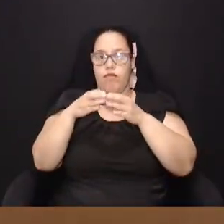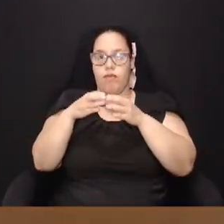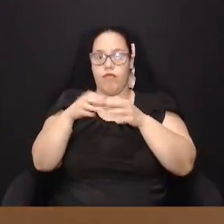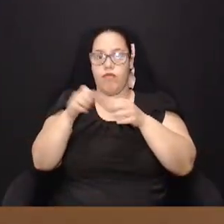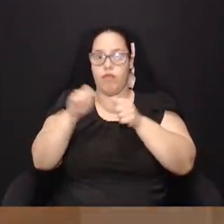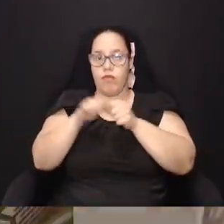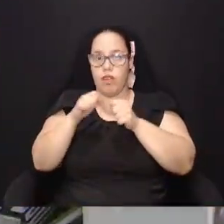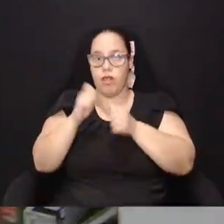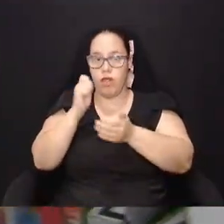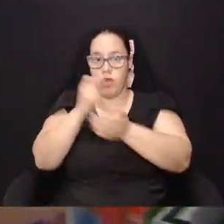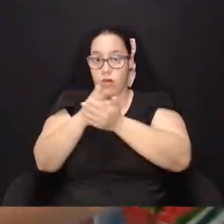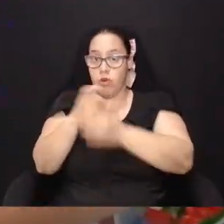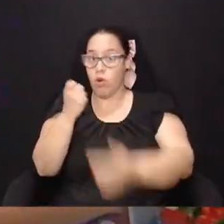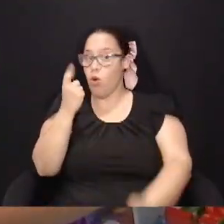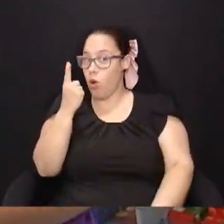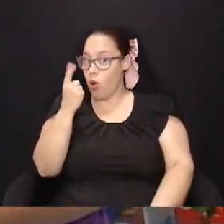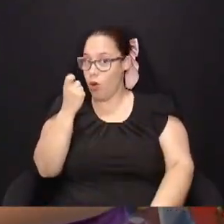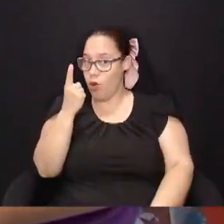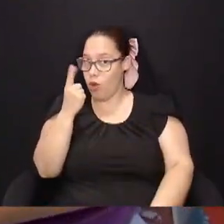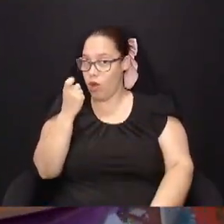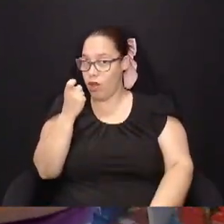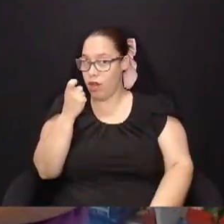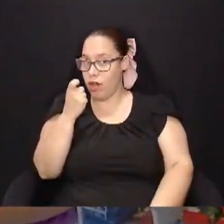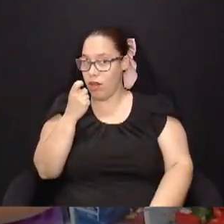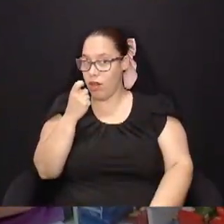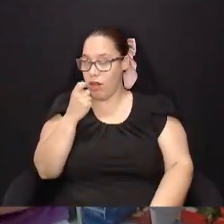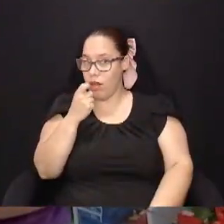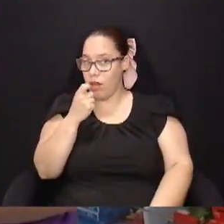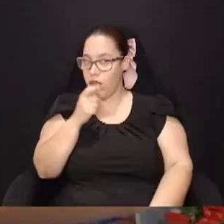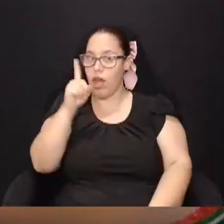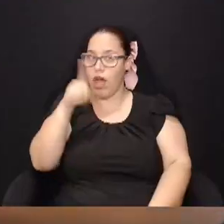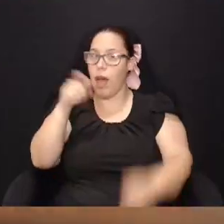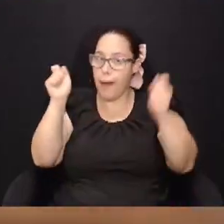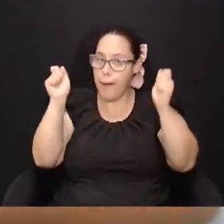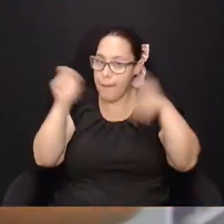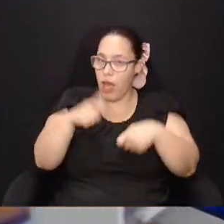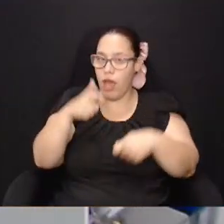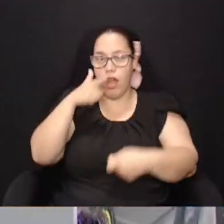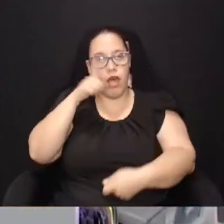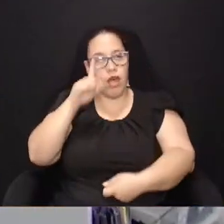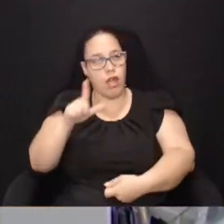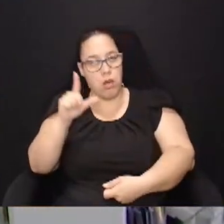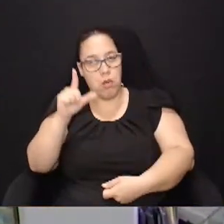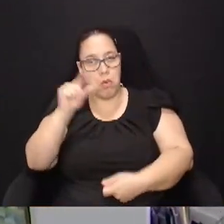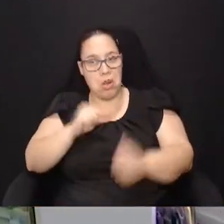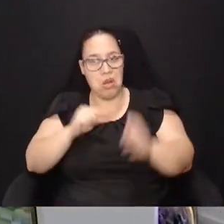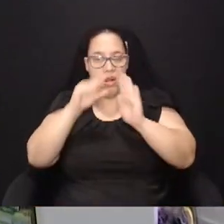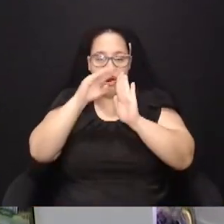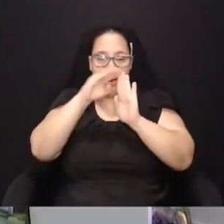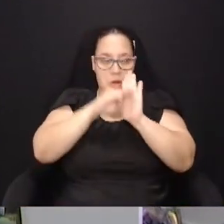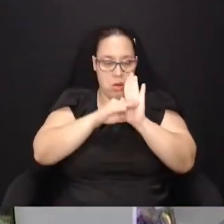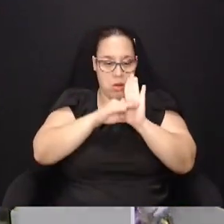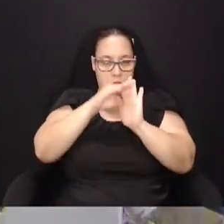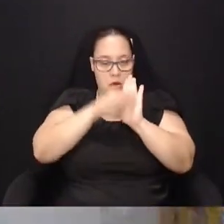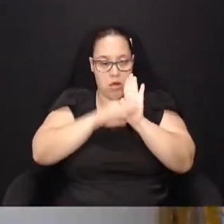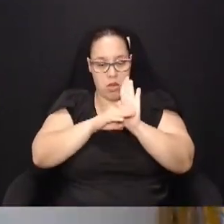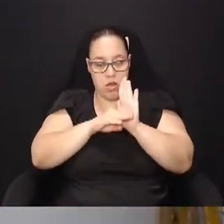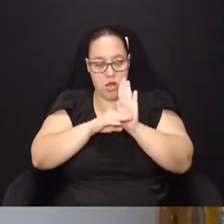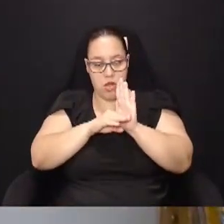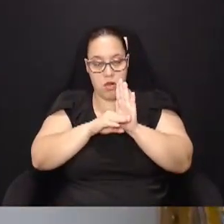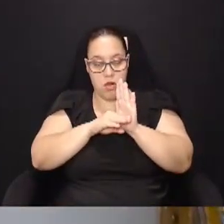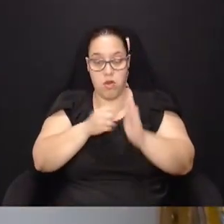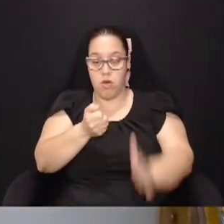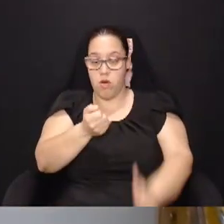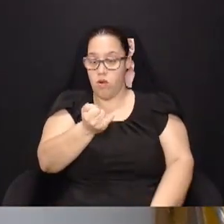única. É possível que você consiga um pequeno desconto comprando numa quantidade maior no mesmo